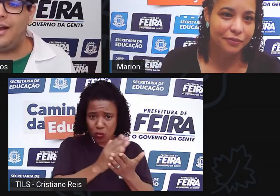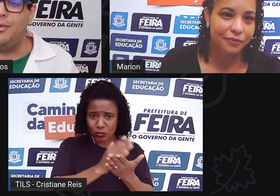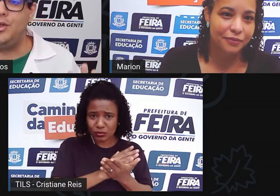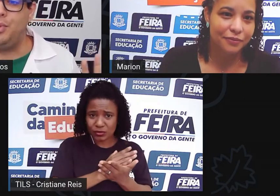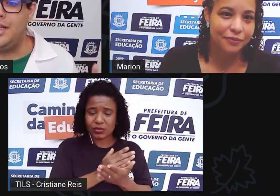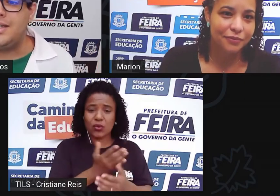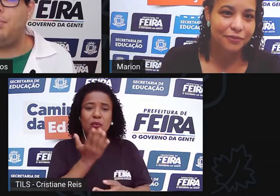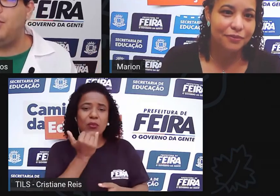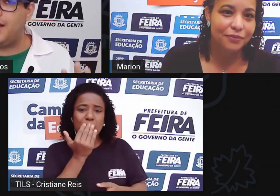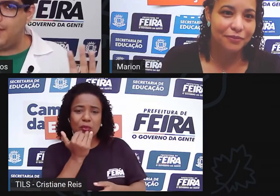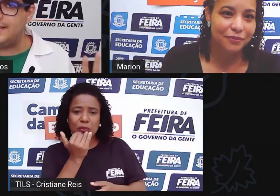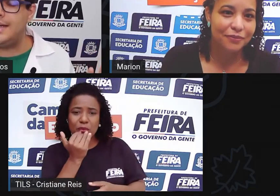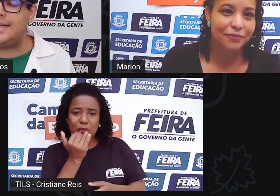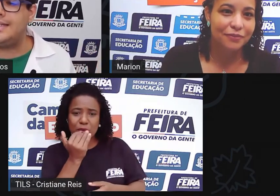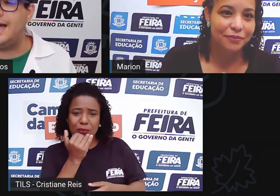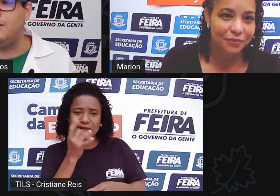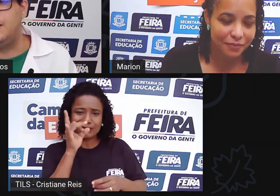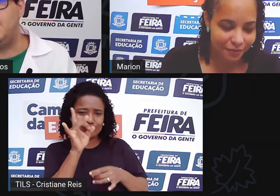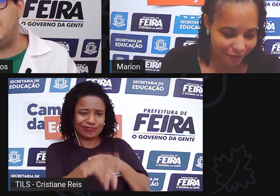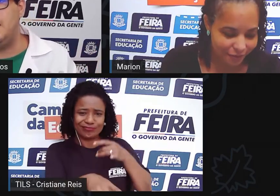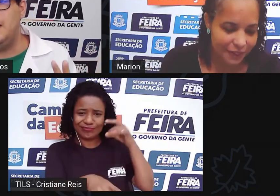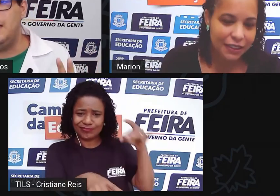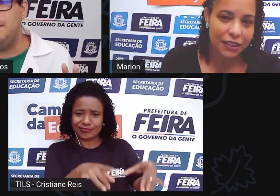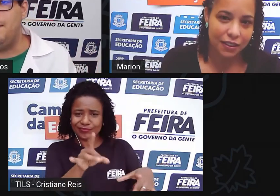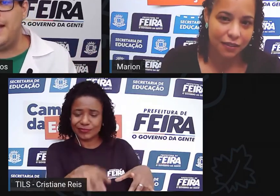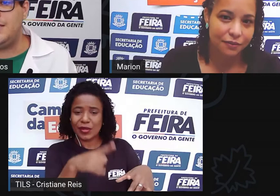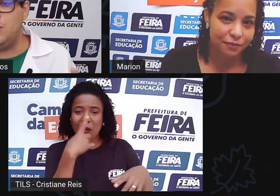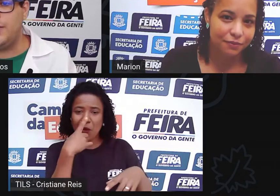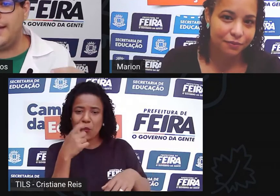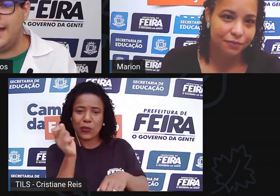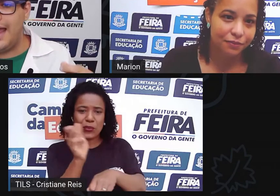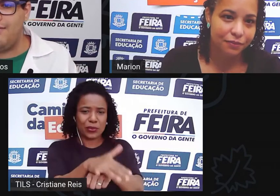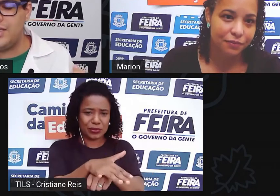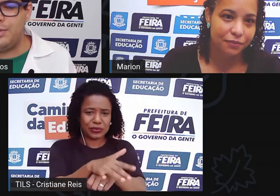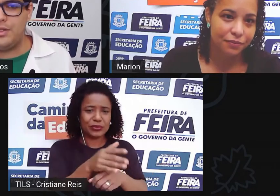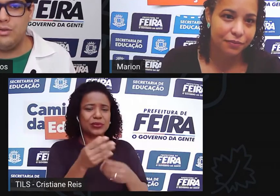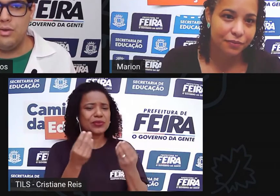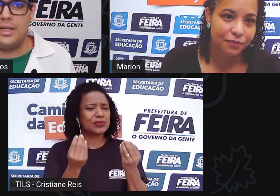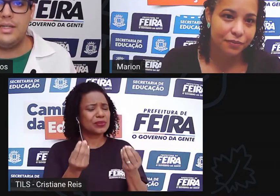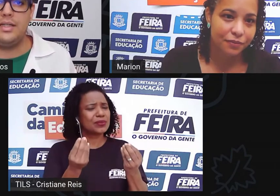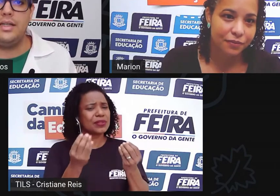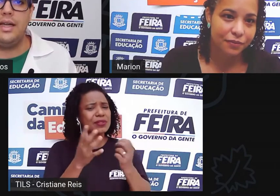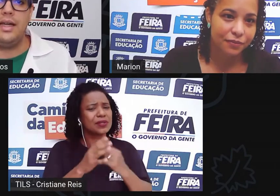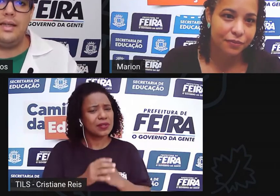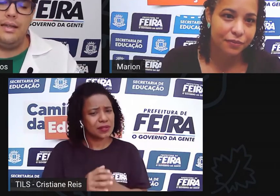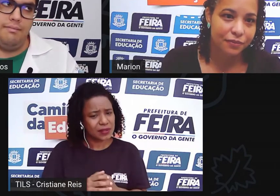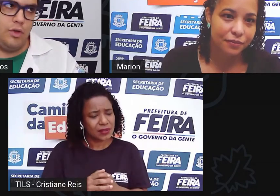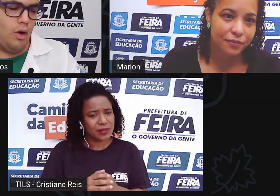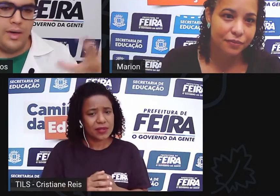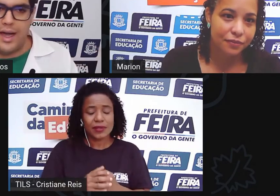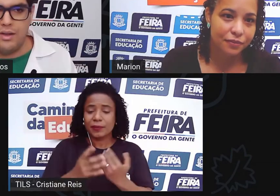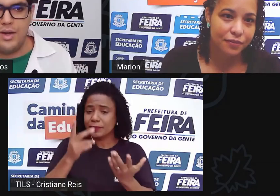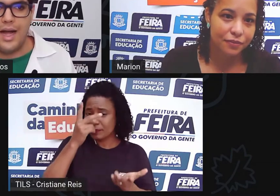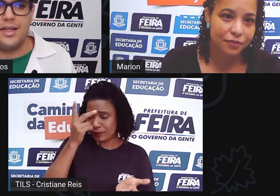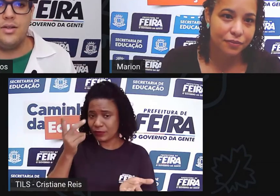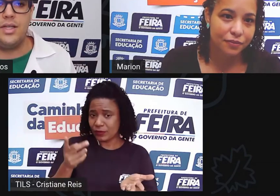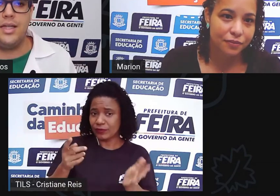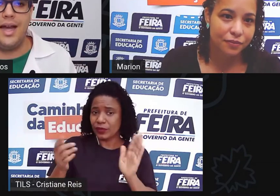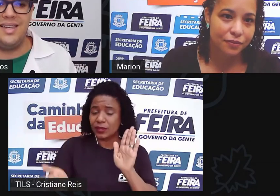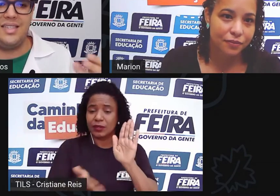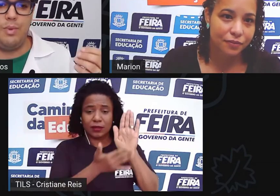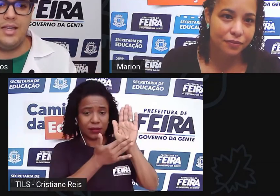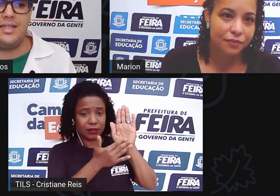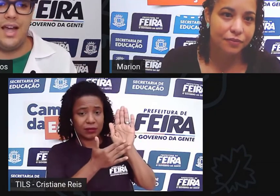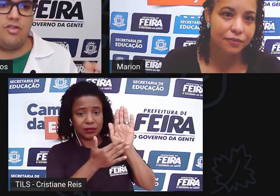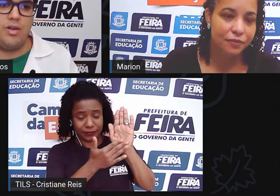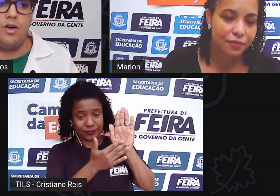assim falar muito de política pública, mas é necessário também. Sim. Mas o que é que leva as pessoas, né, em qualquer lugar da